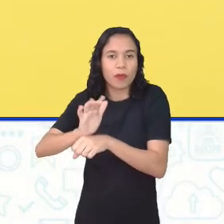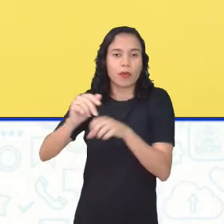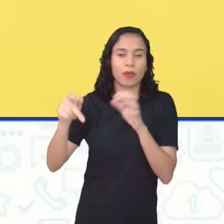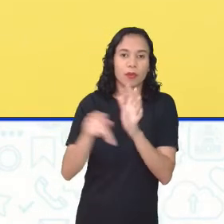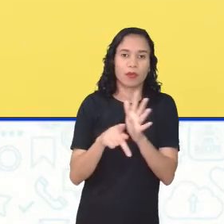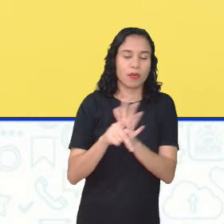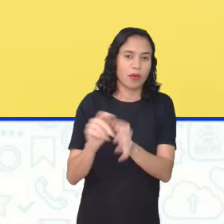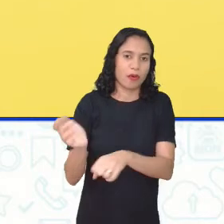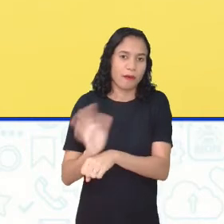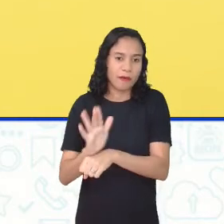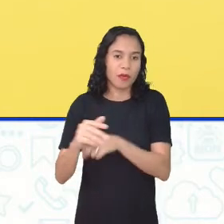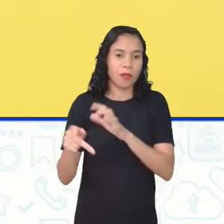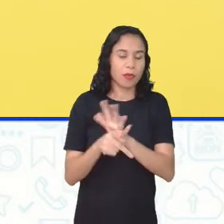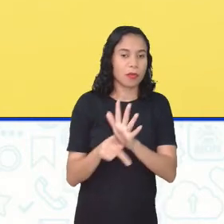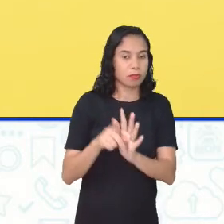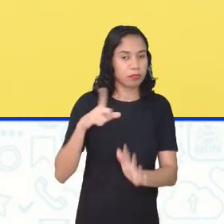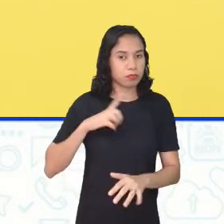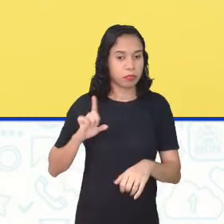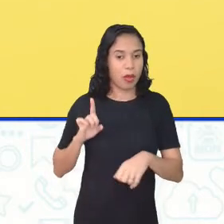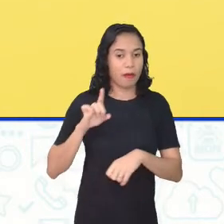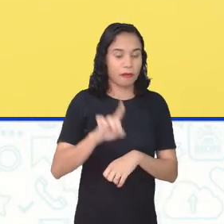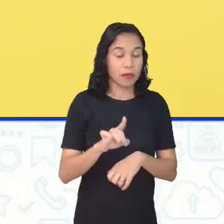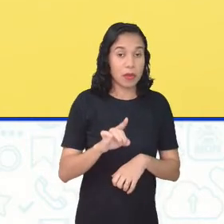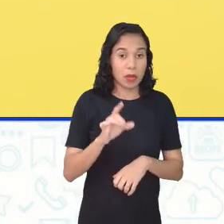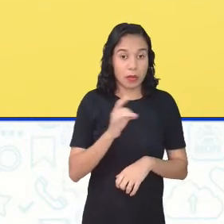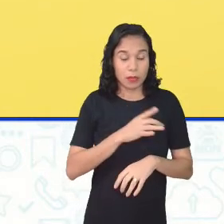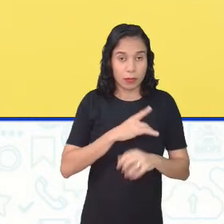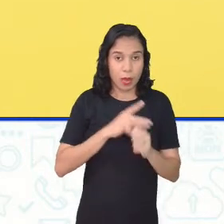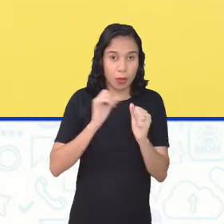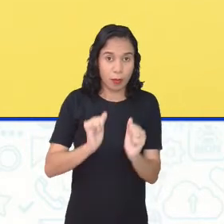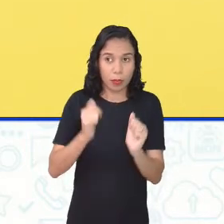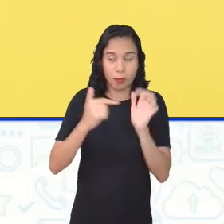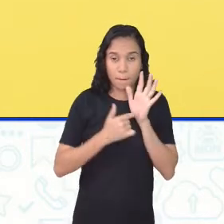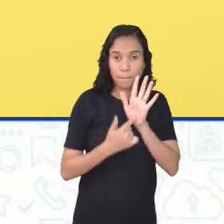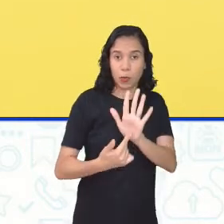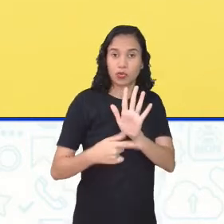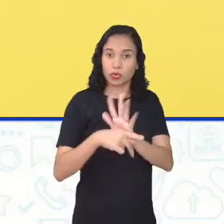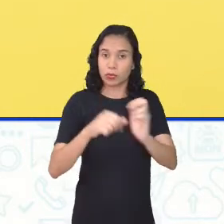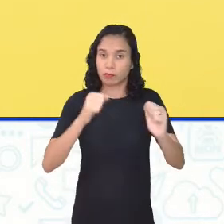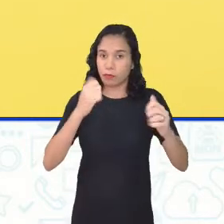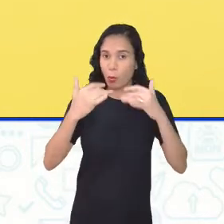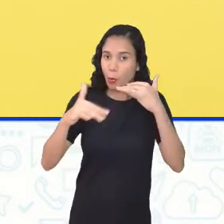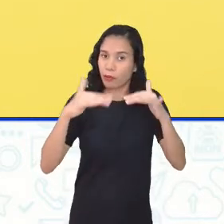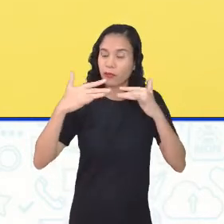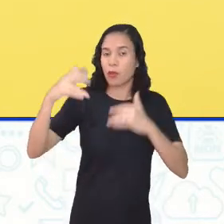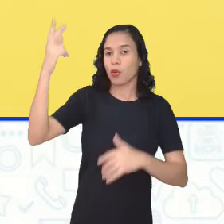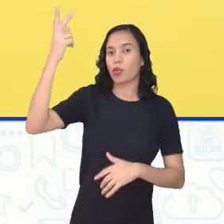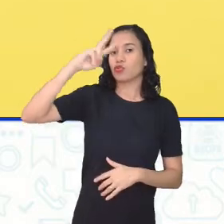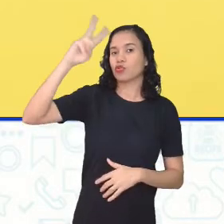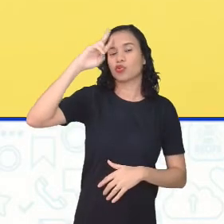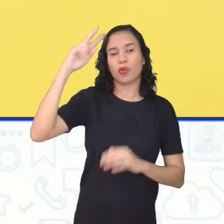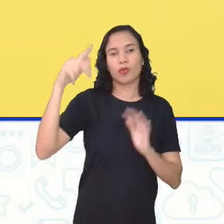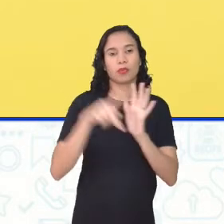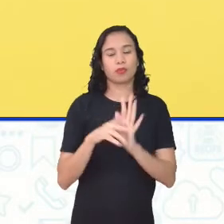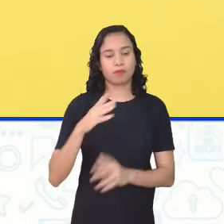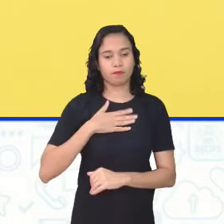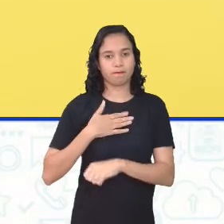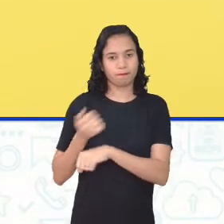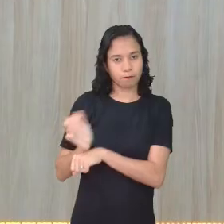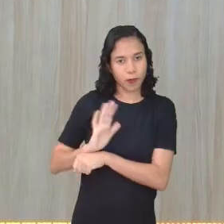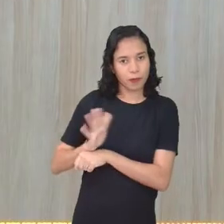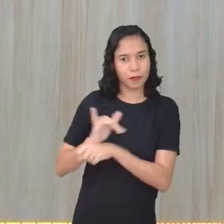filmes clássicos de terror, e assim trazer esse movimento histórico para o meu